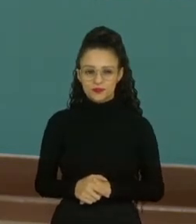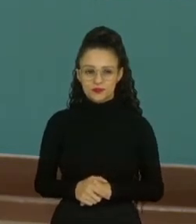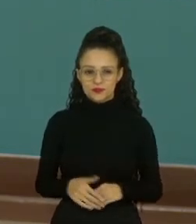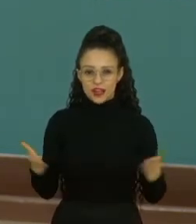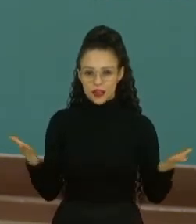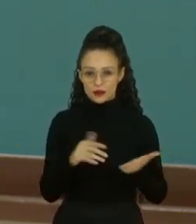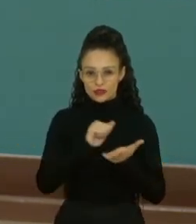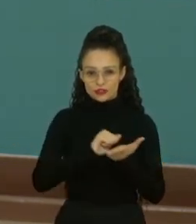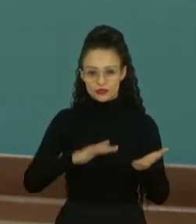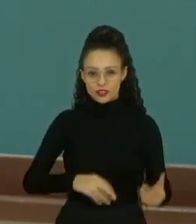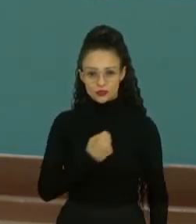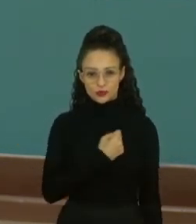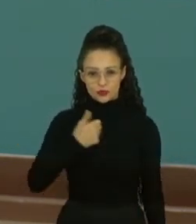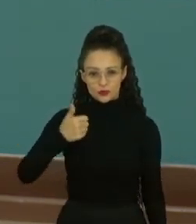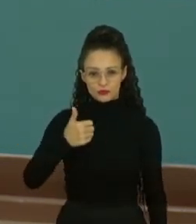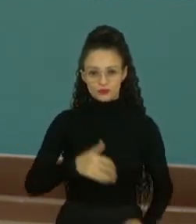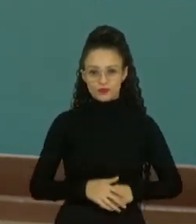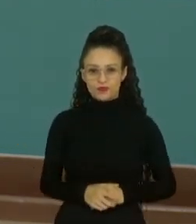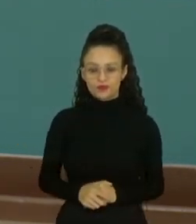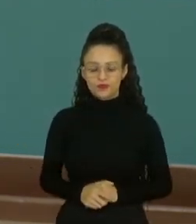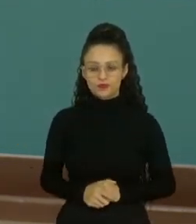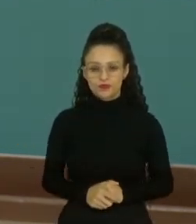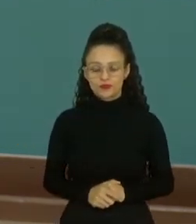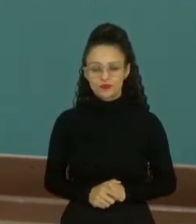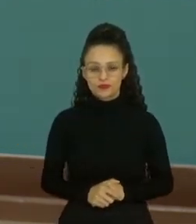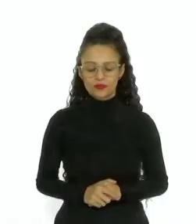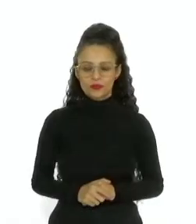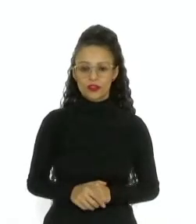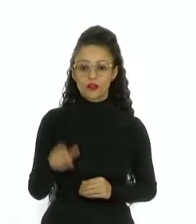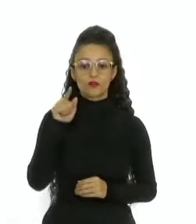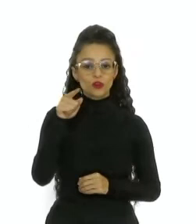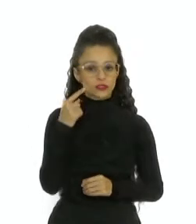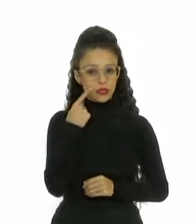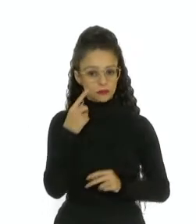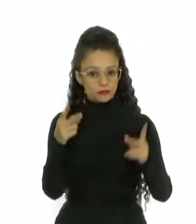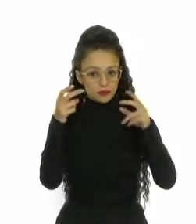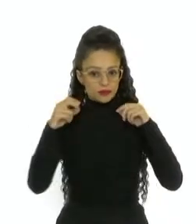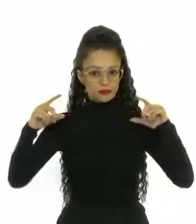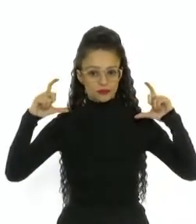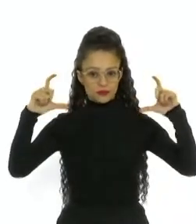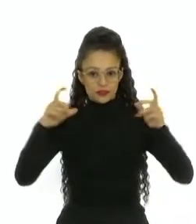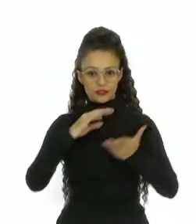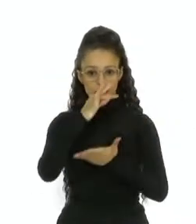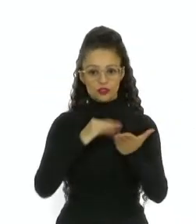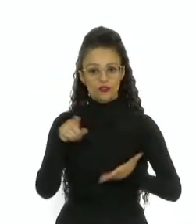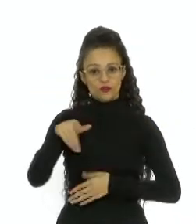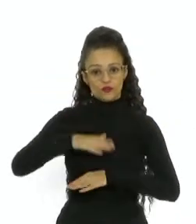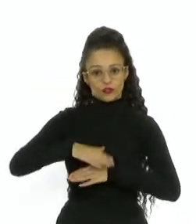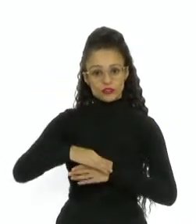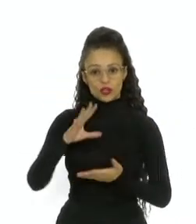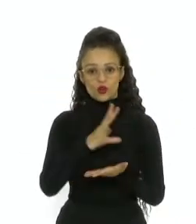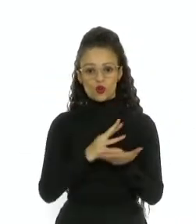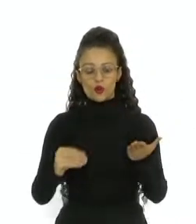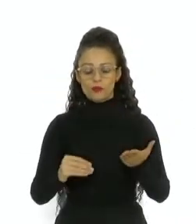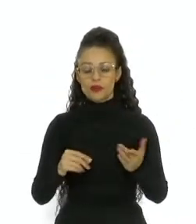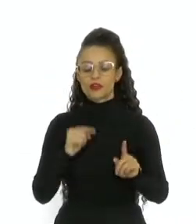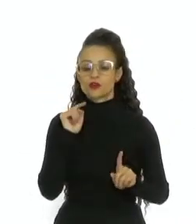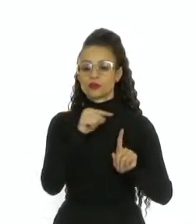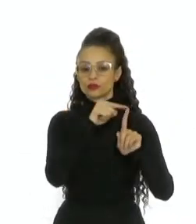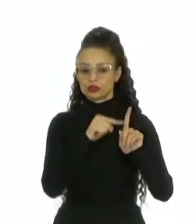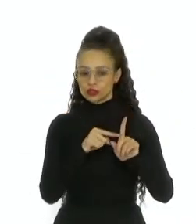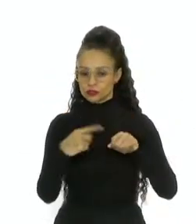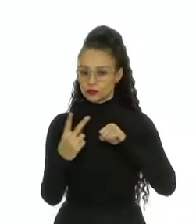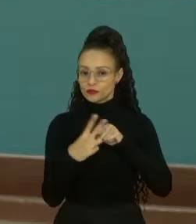Agora, atividade número 1, certo? Observe o nosso trecho e copie as formas verbais